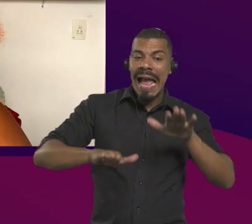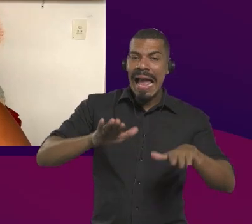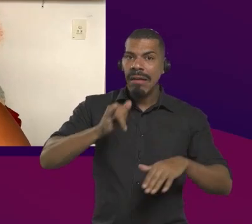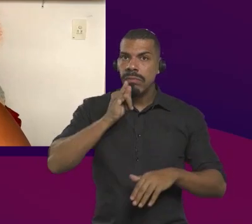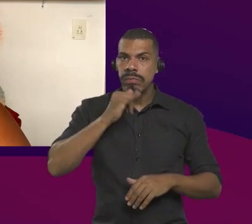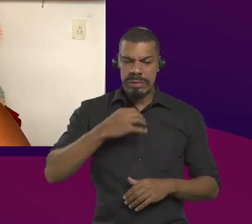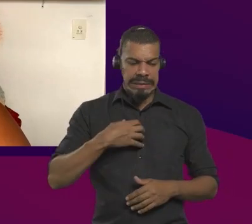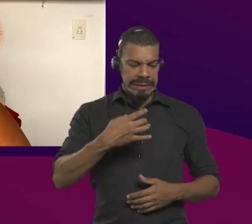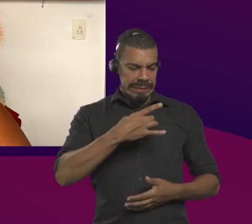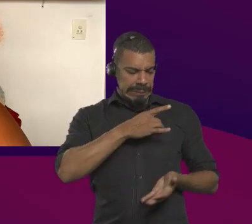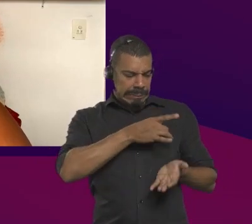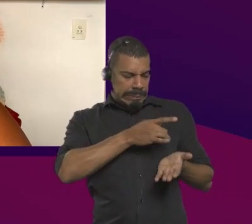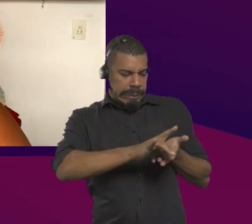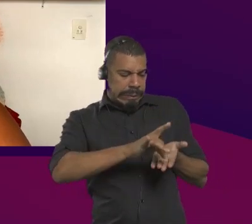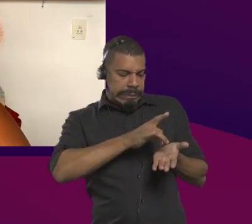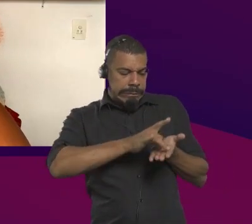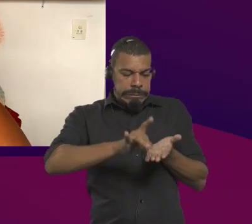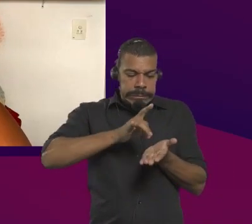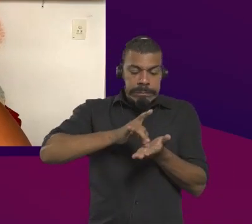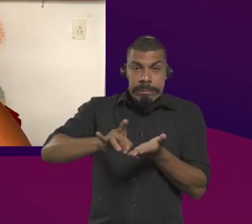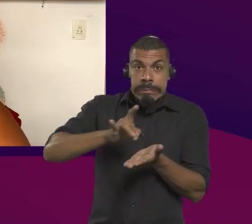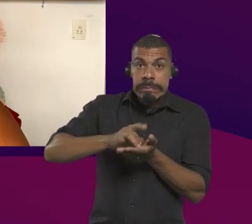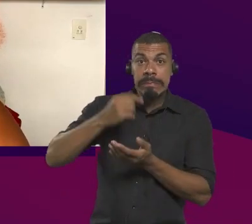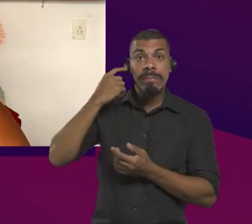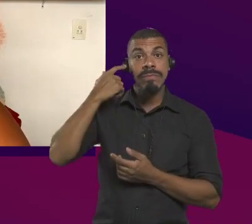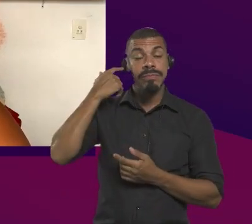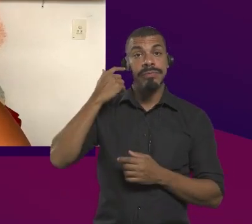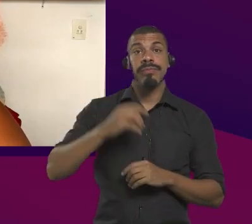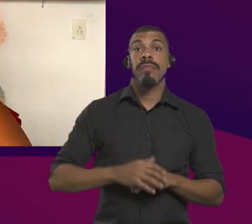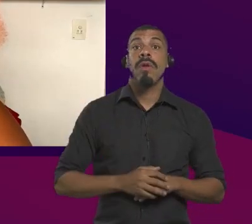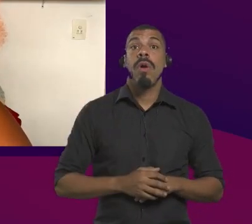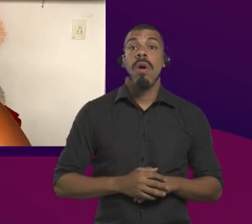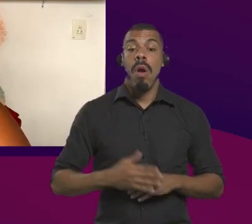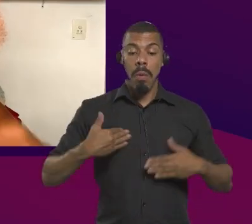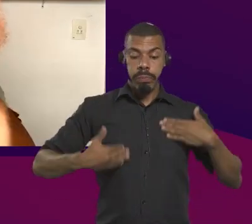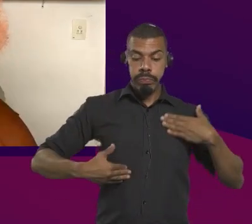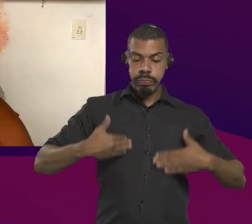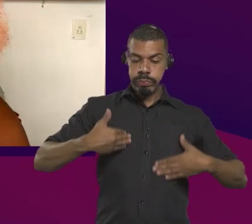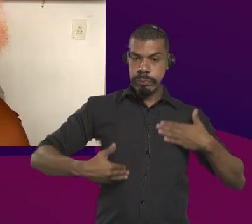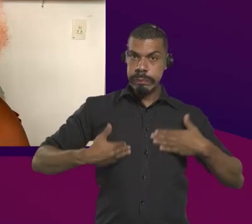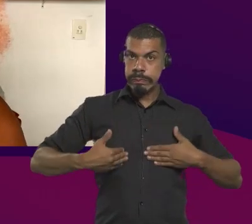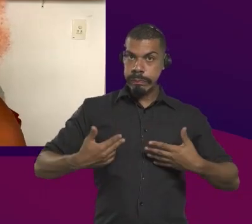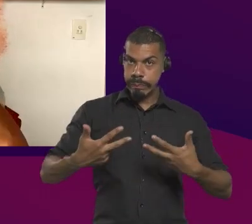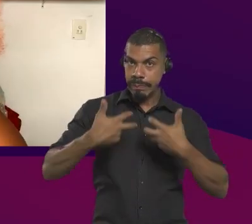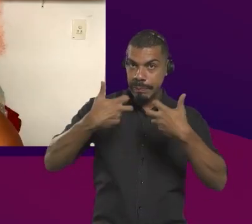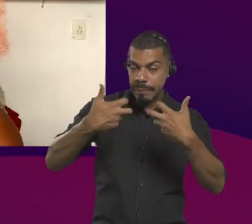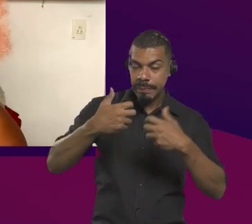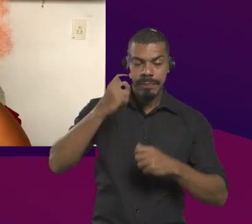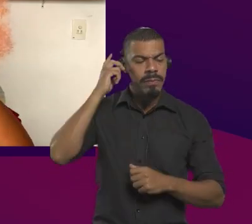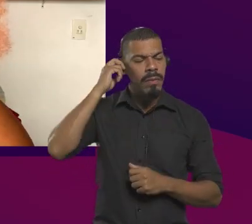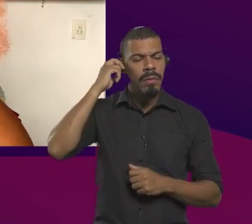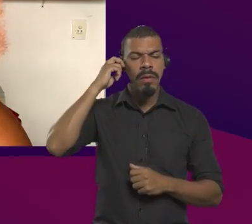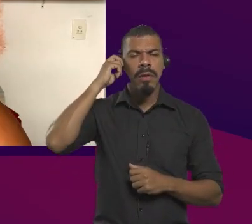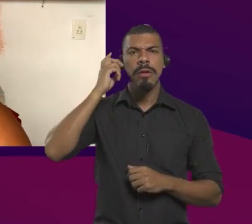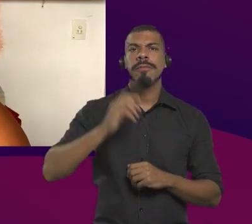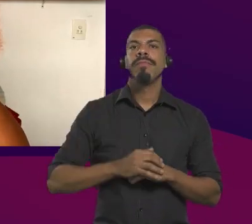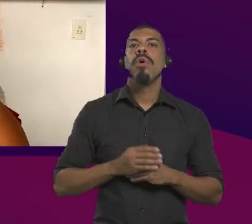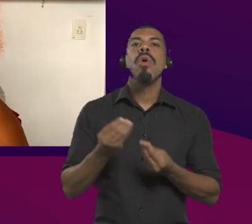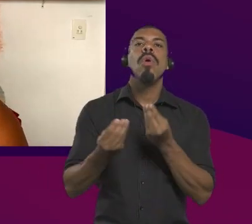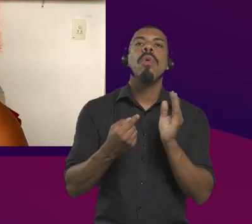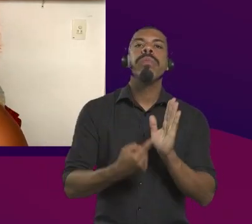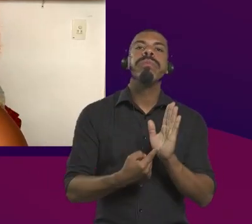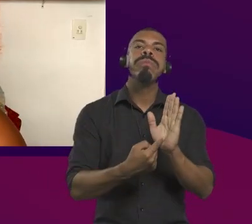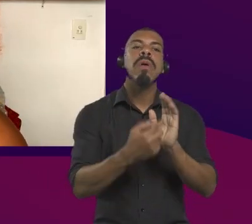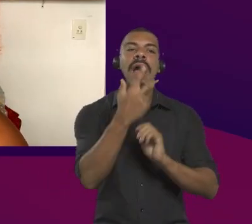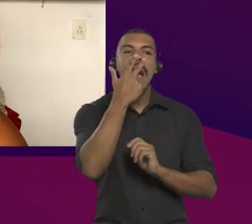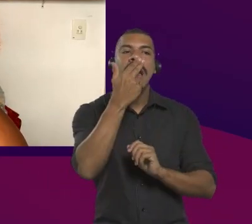se odiar, porque é o corpo que você tem, é o corpo que te mantém viva e é o corpo que está assistindo a gente aqui. Então, como você acha que você contribui com